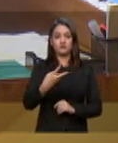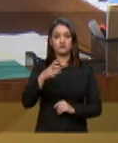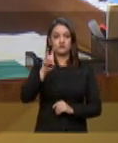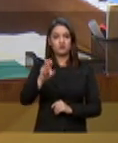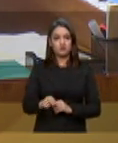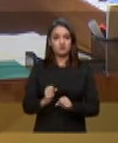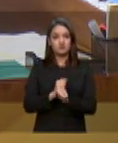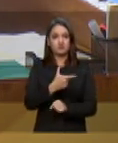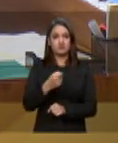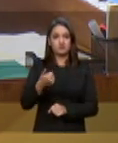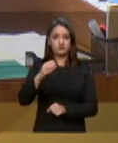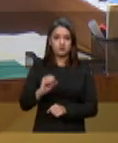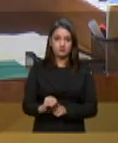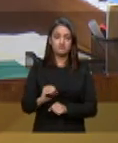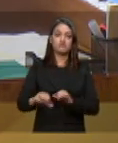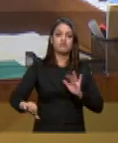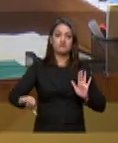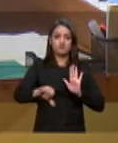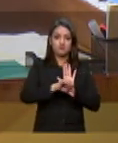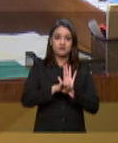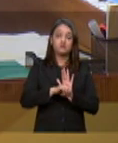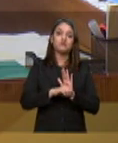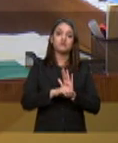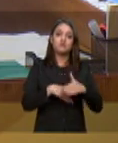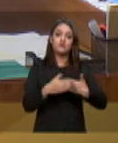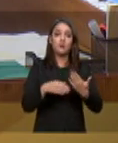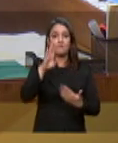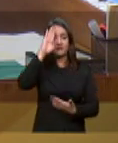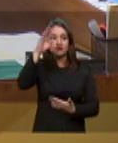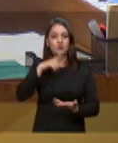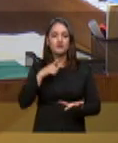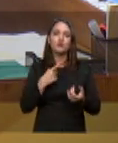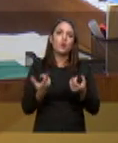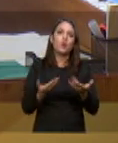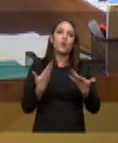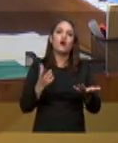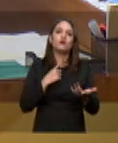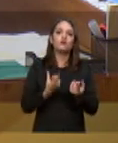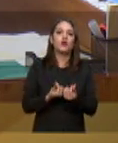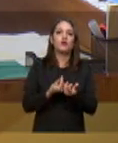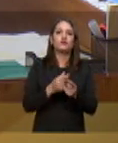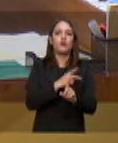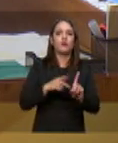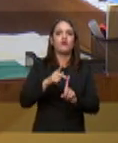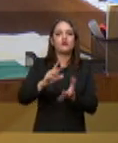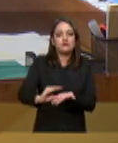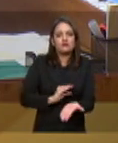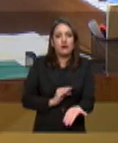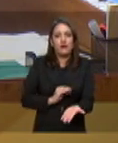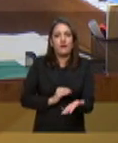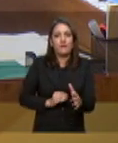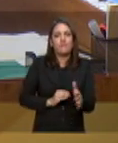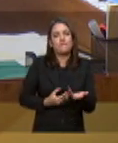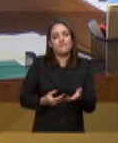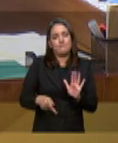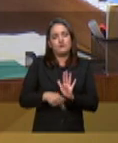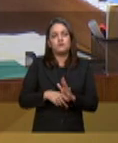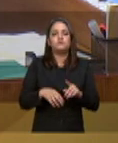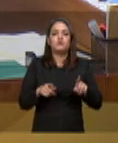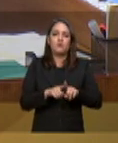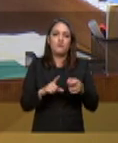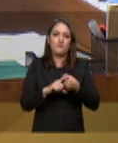no tocante aos crimes formais, sobretudo de apropriação indébita previdenciária, artigo 68-A do Código